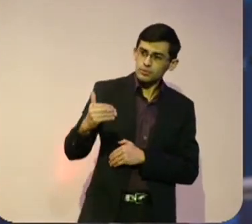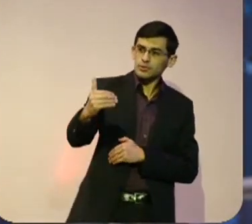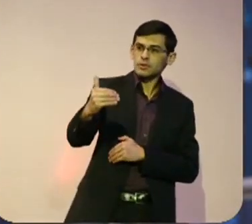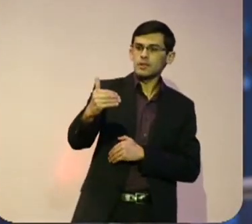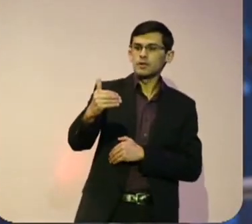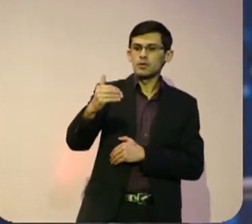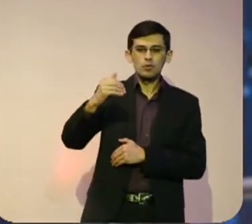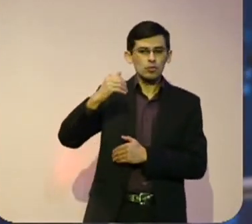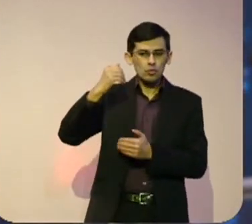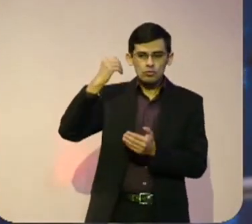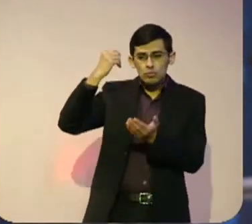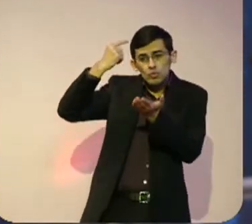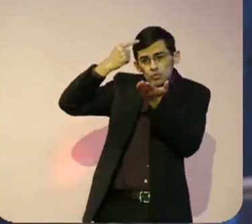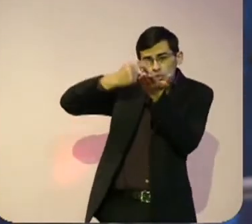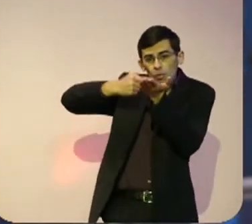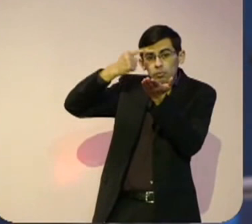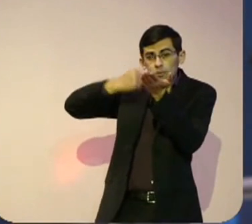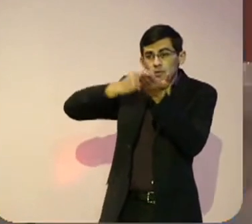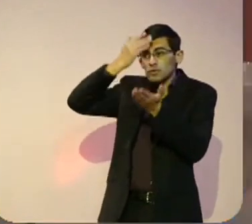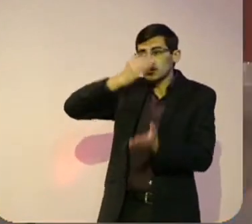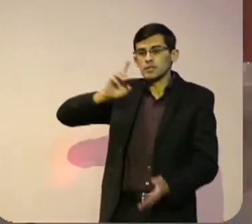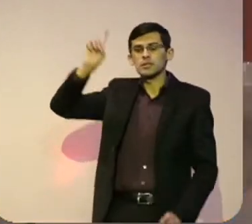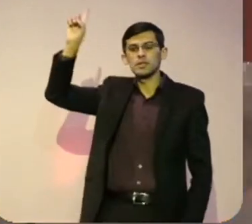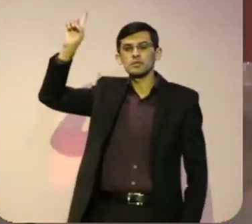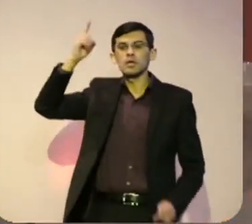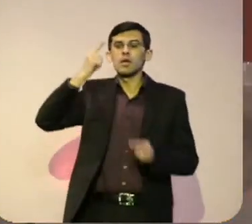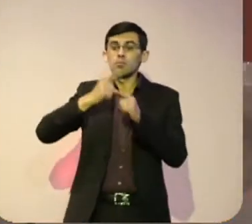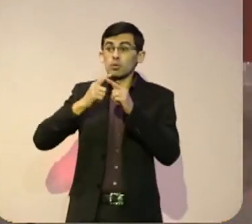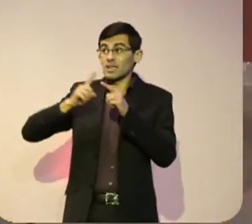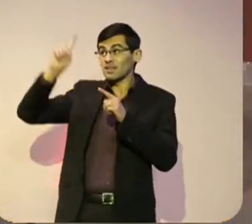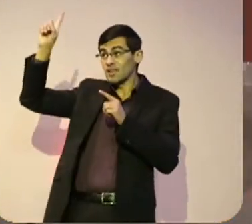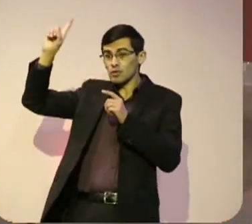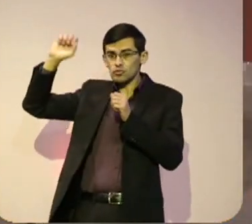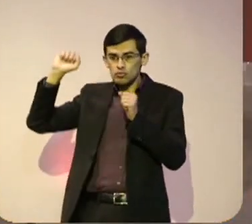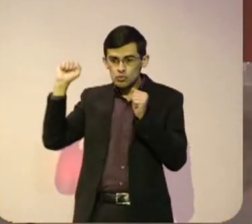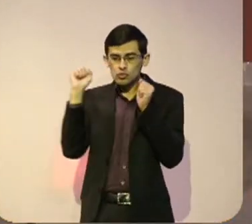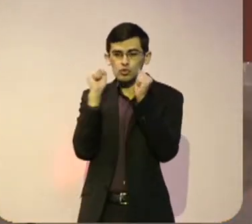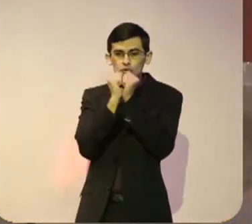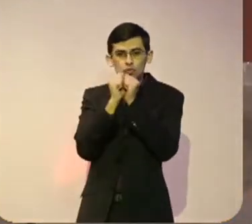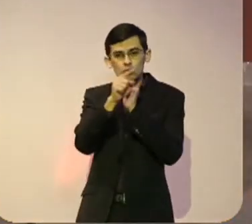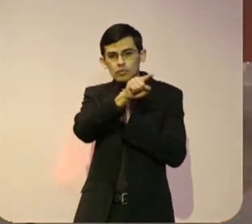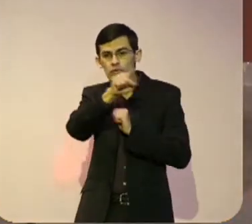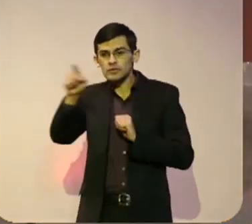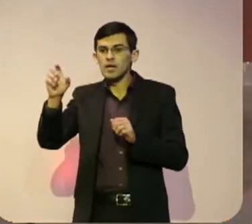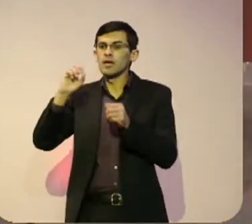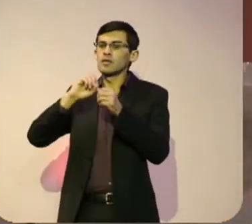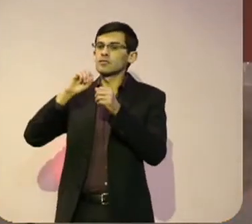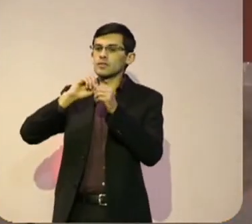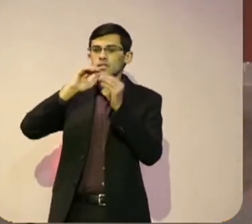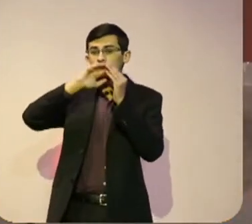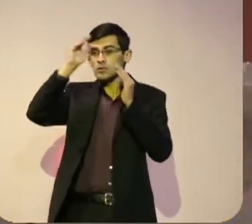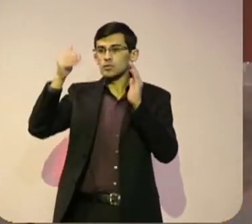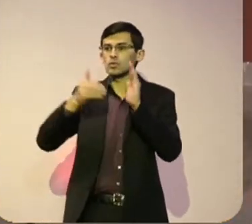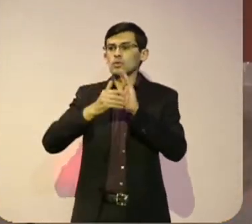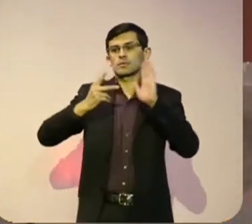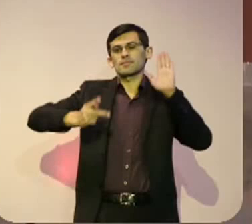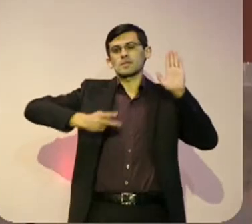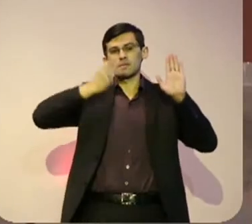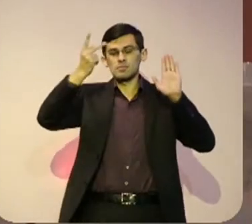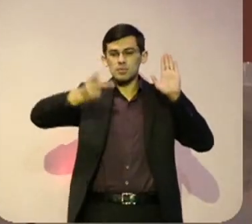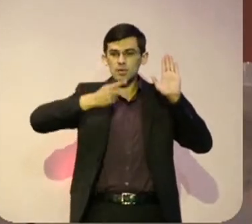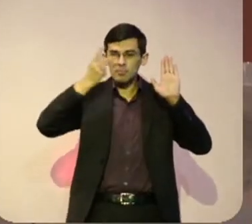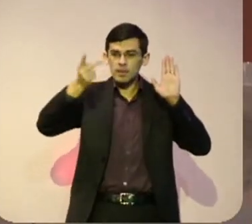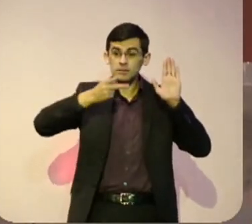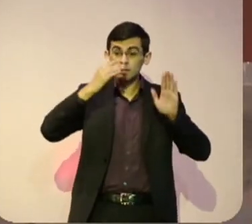nos teus compromissos com Deus, porque Ele prosseguirá com você e cumprirá todas as suas